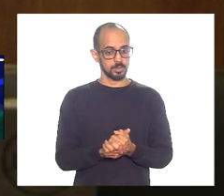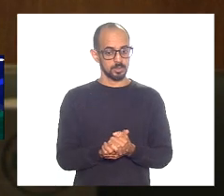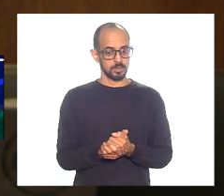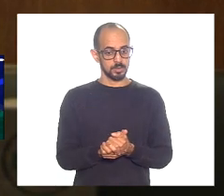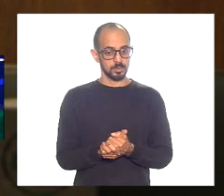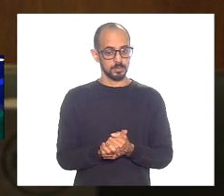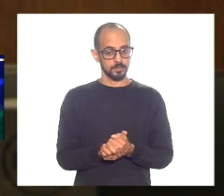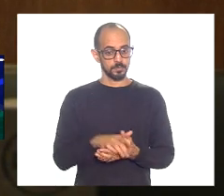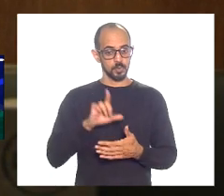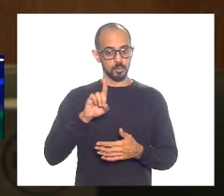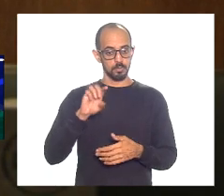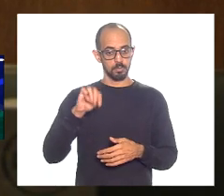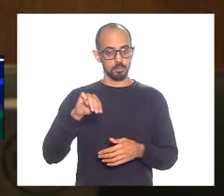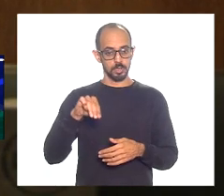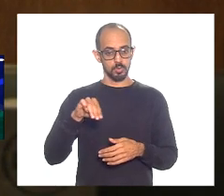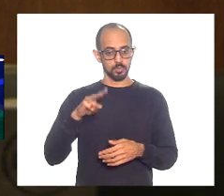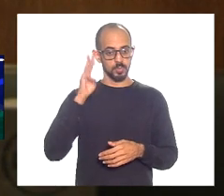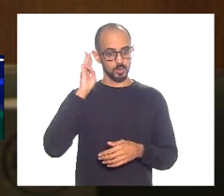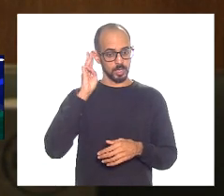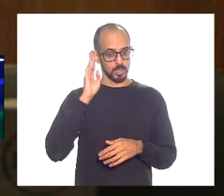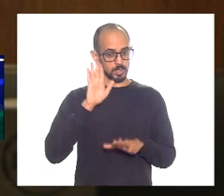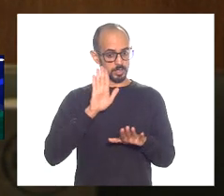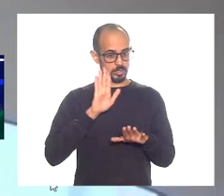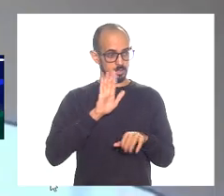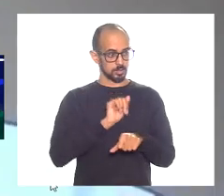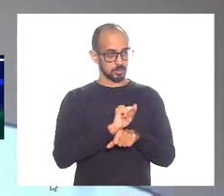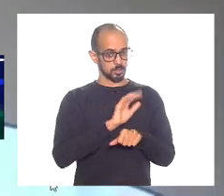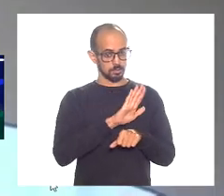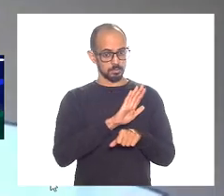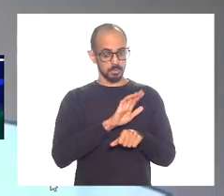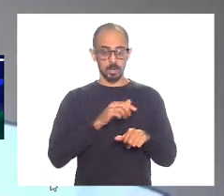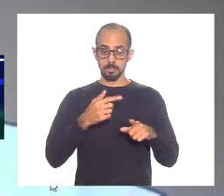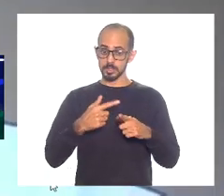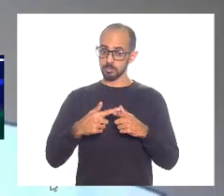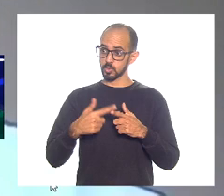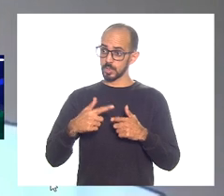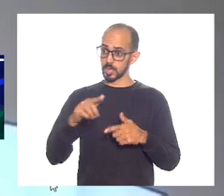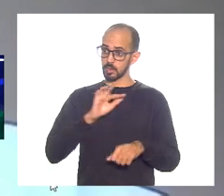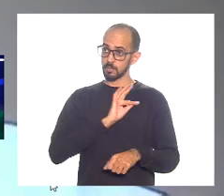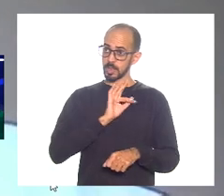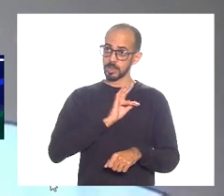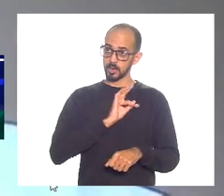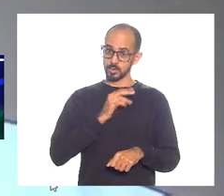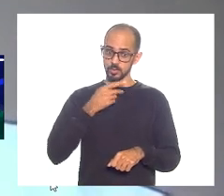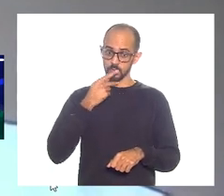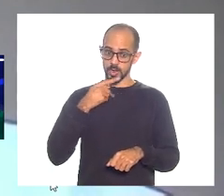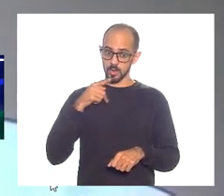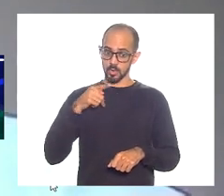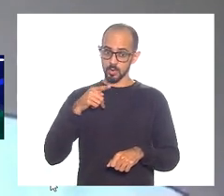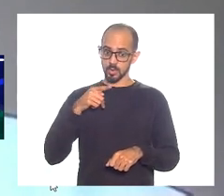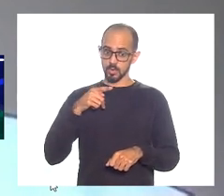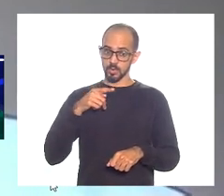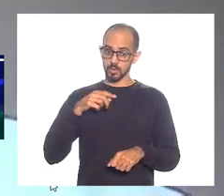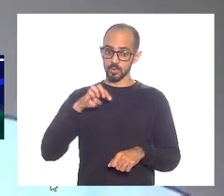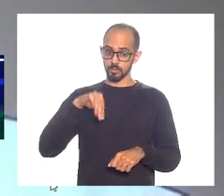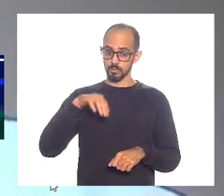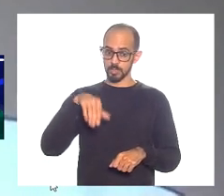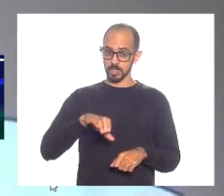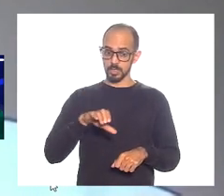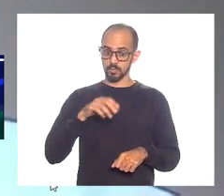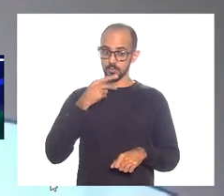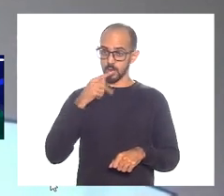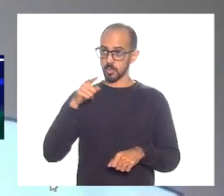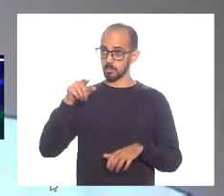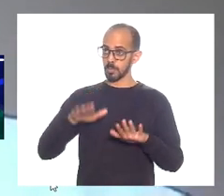um minuto. É isso, mas... Não, é que eu acho que a questão levantada pela deputada Marta Rocha, deputado Calumim, que é relevante, mas o Márcio Pacheco